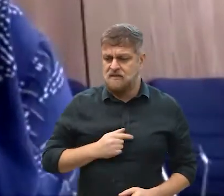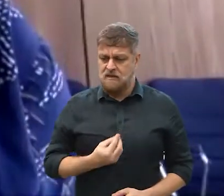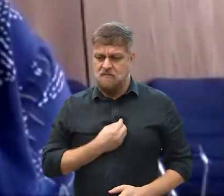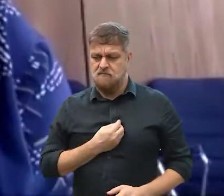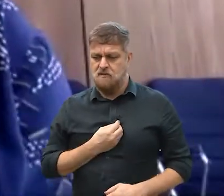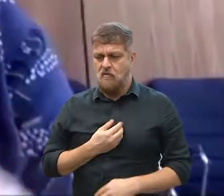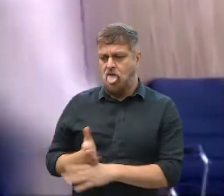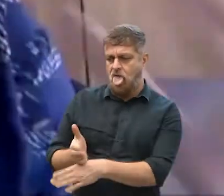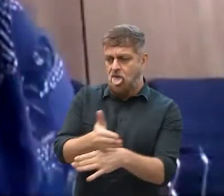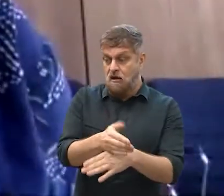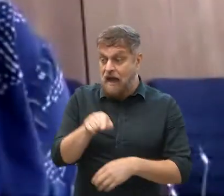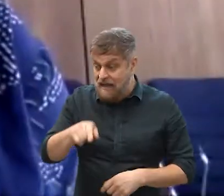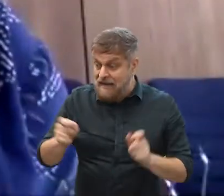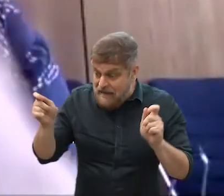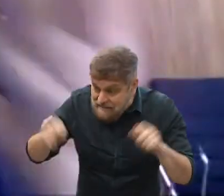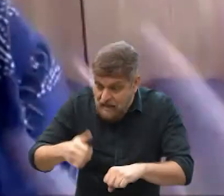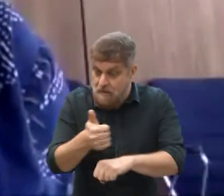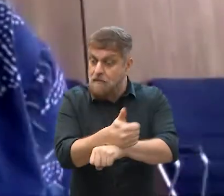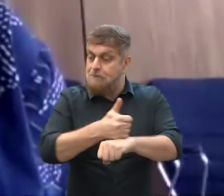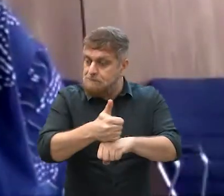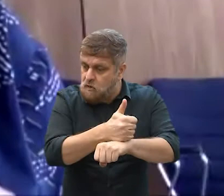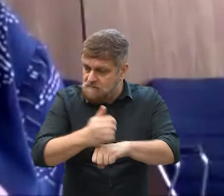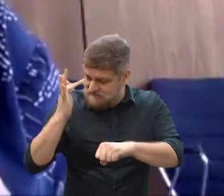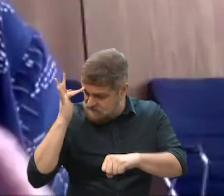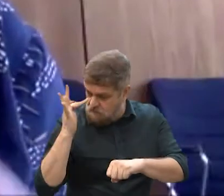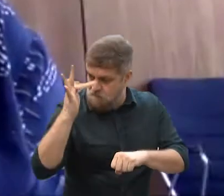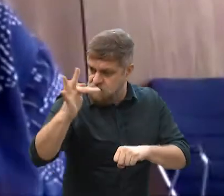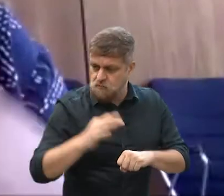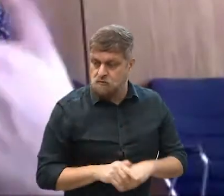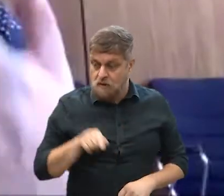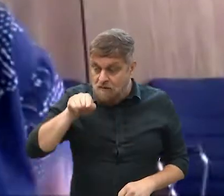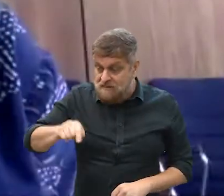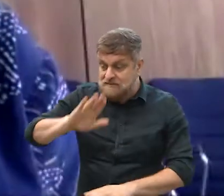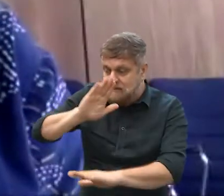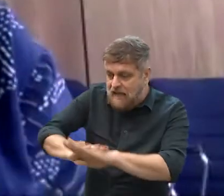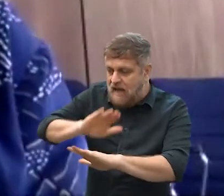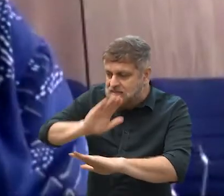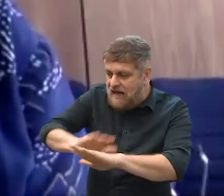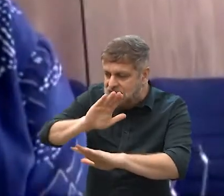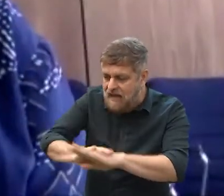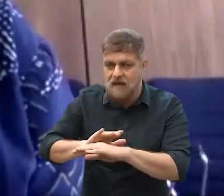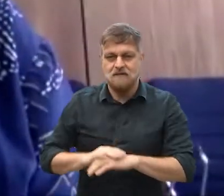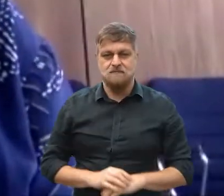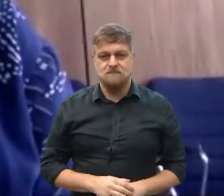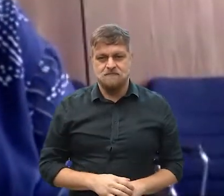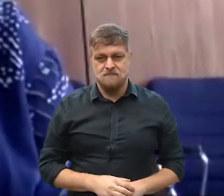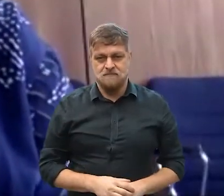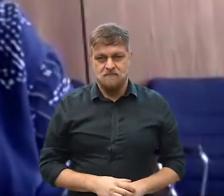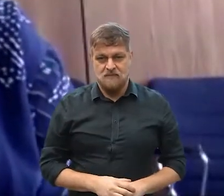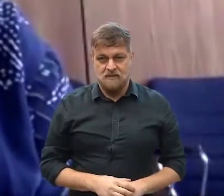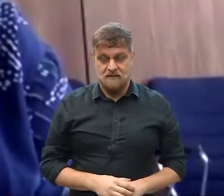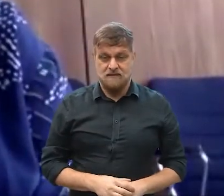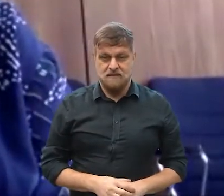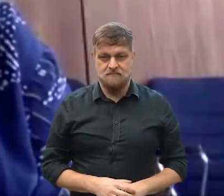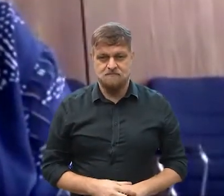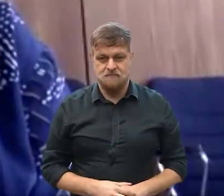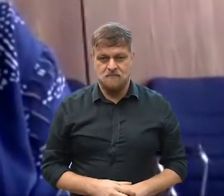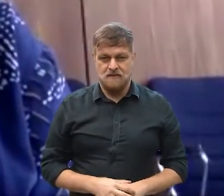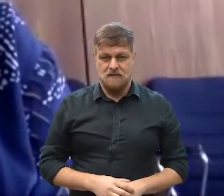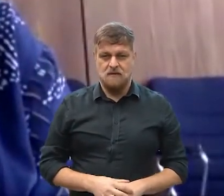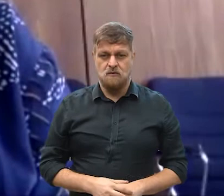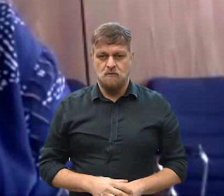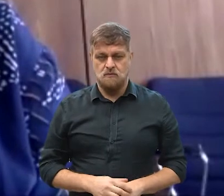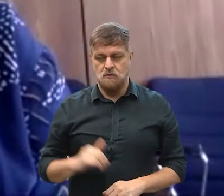seriam na vida, né? Escolher uma profissão, escolher uma carreira, mas que isso era uma coisa deles. E, então, muito próximo da minha ida